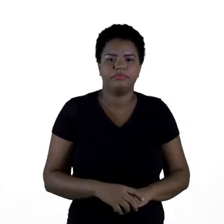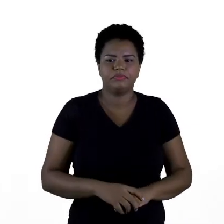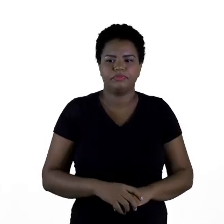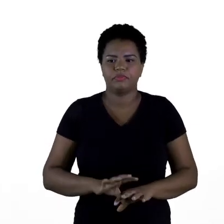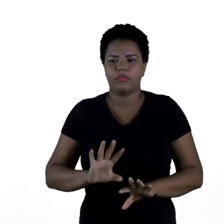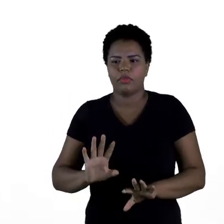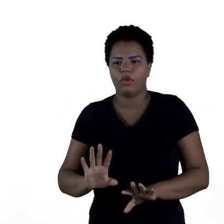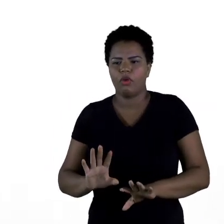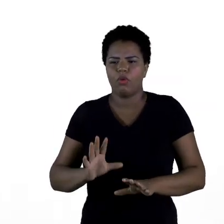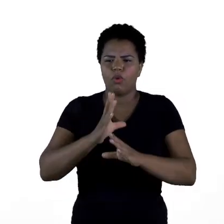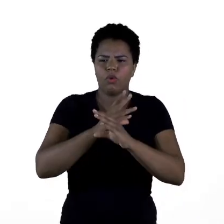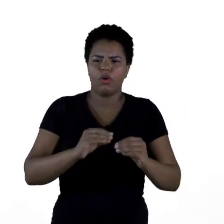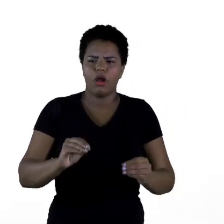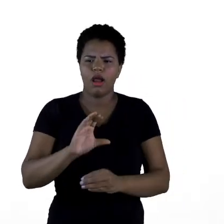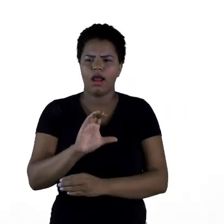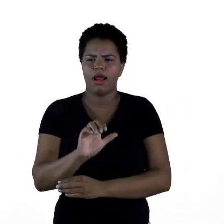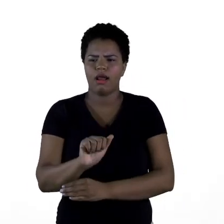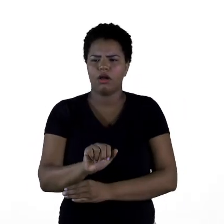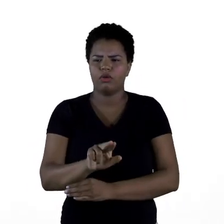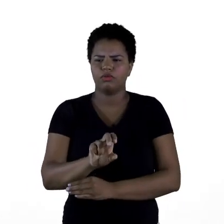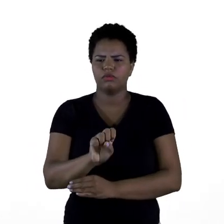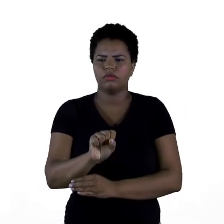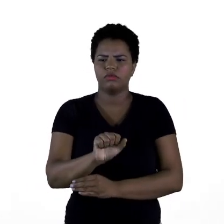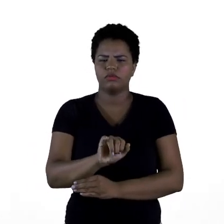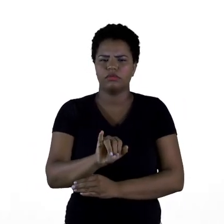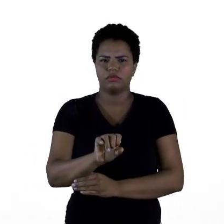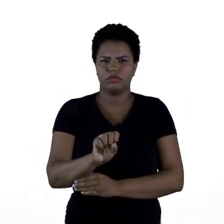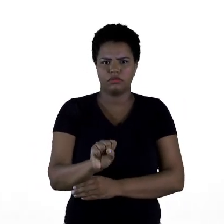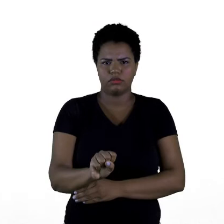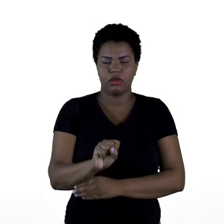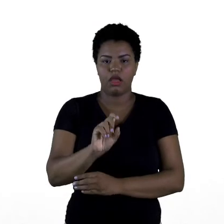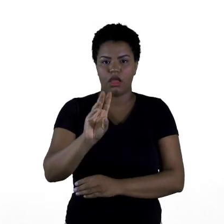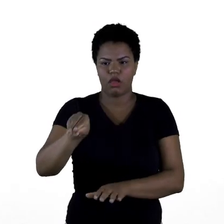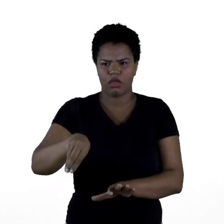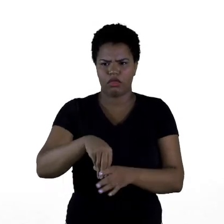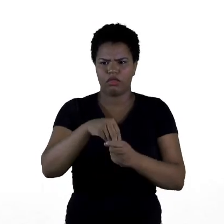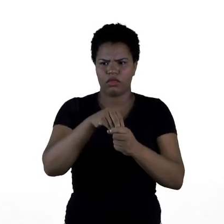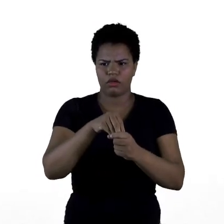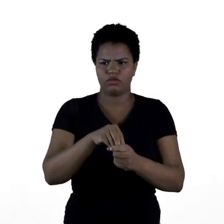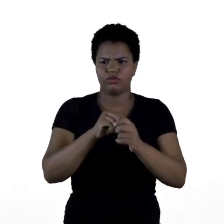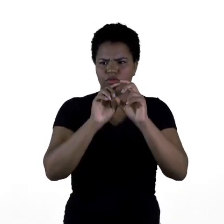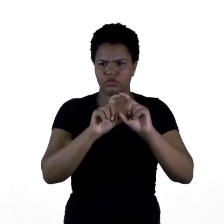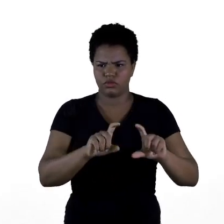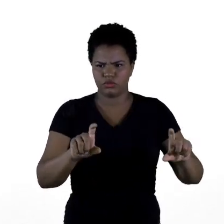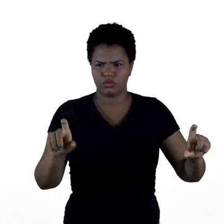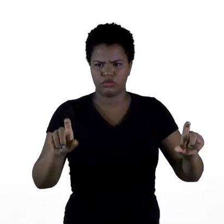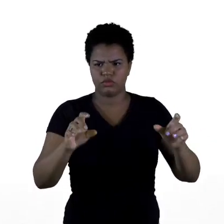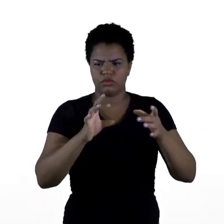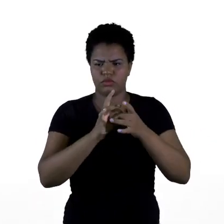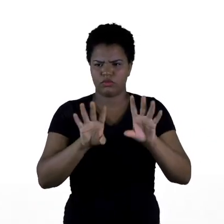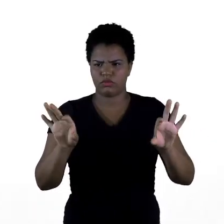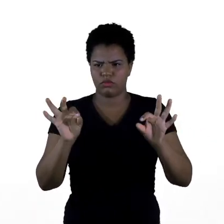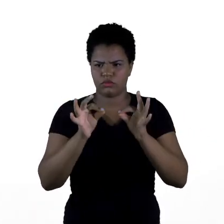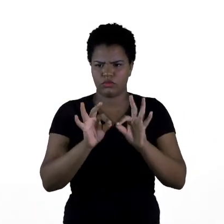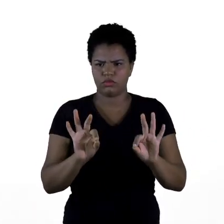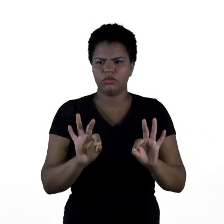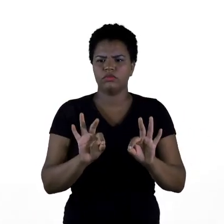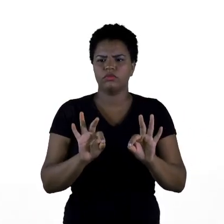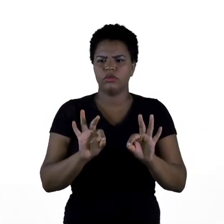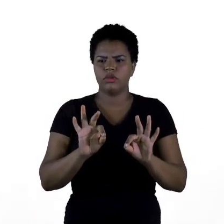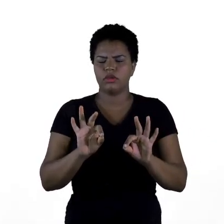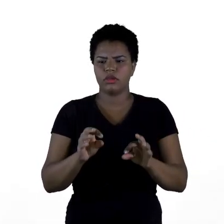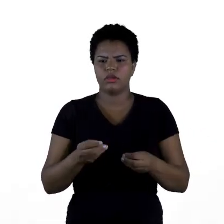causais. Causais. Introduzem oração subordinadas que